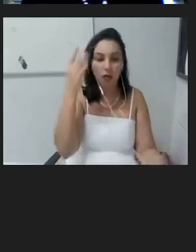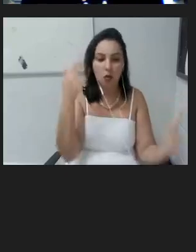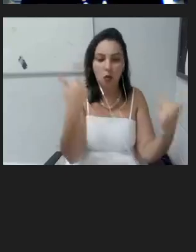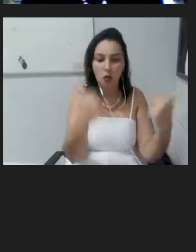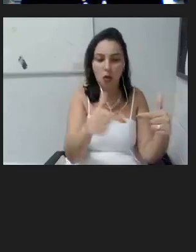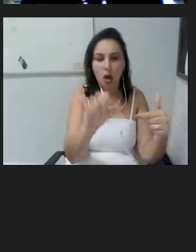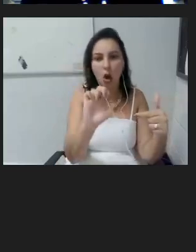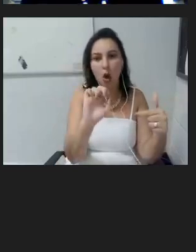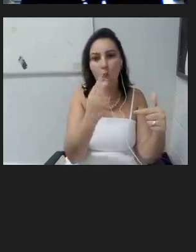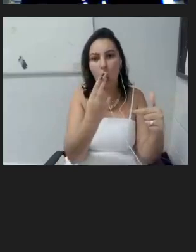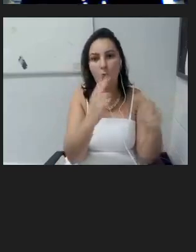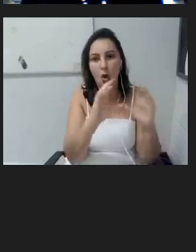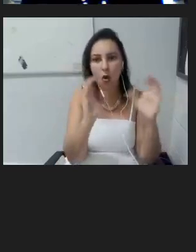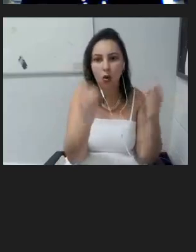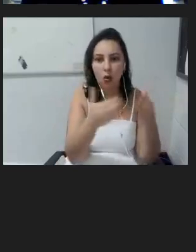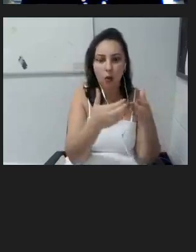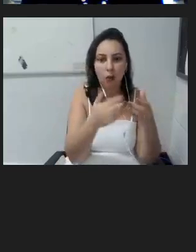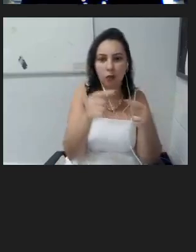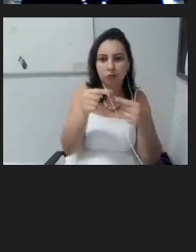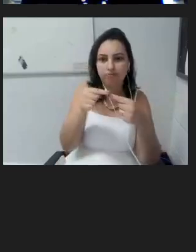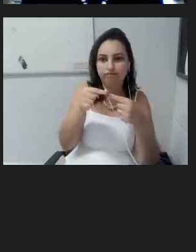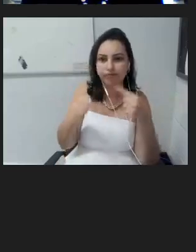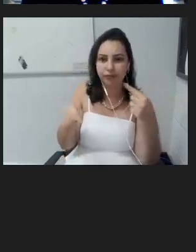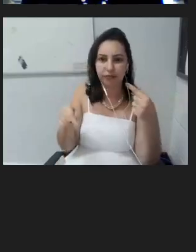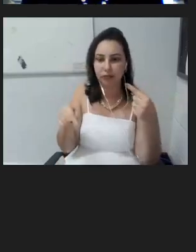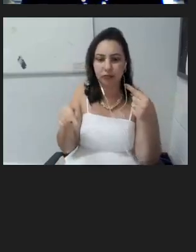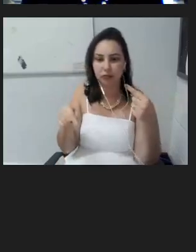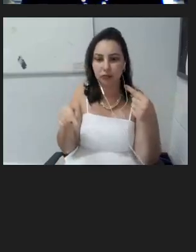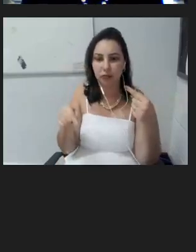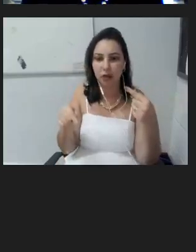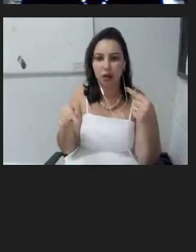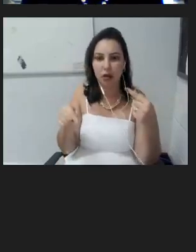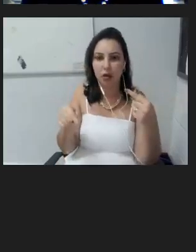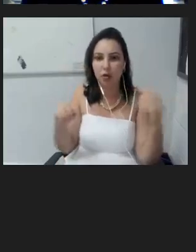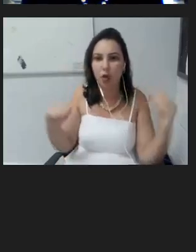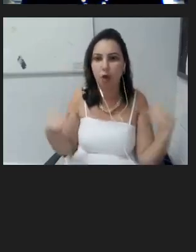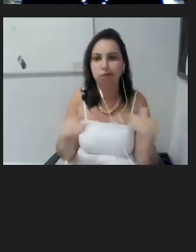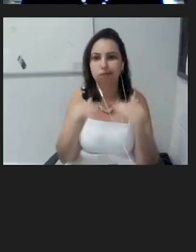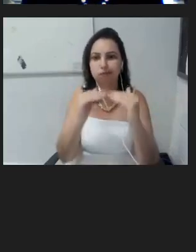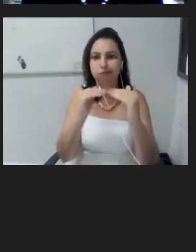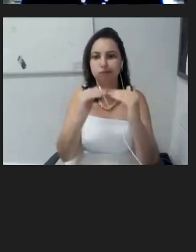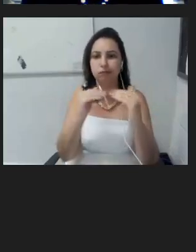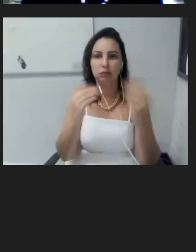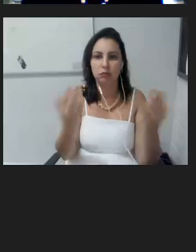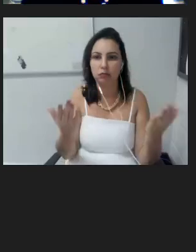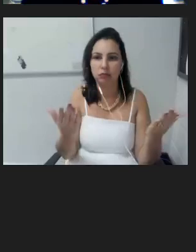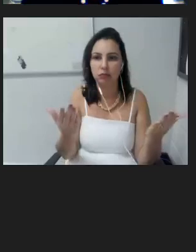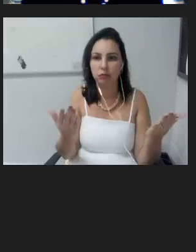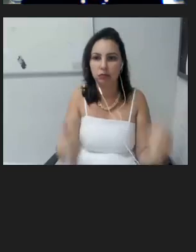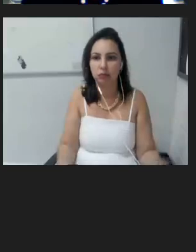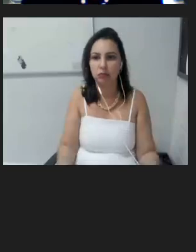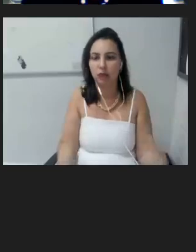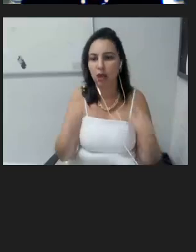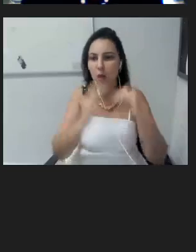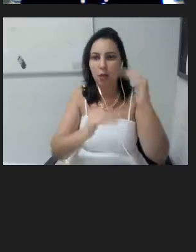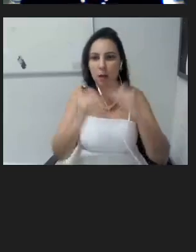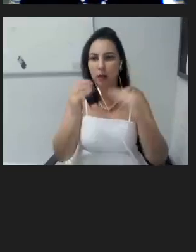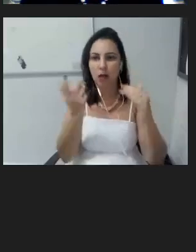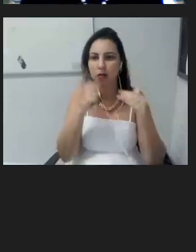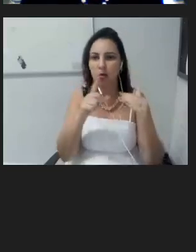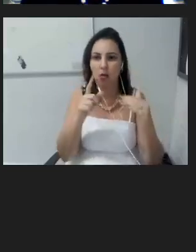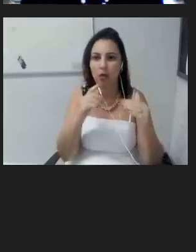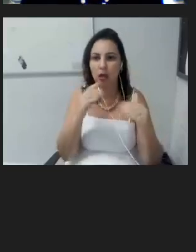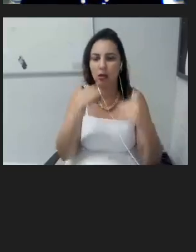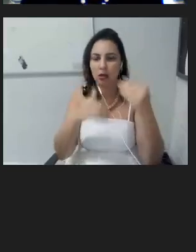trabalhador, não está correspondendo, não tem compatibilidade pelo conhecimento ou habilidade desenvolvida. E